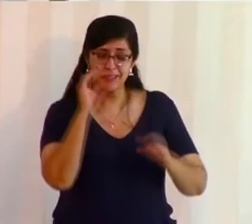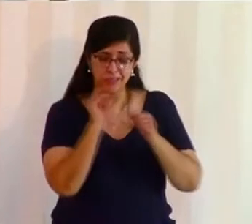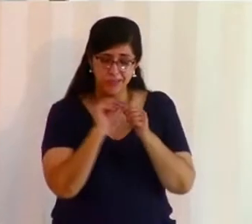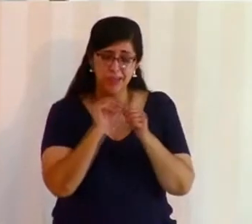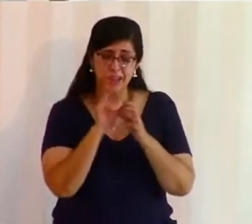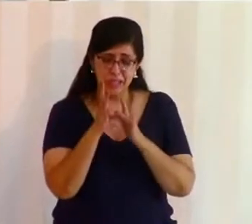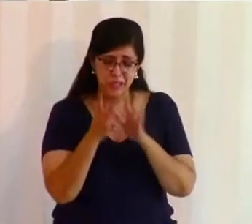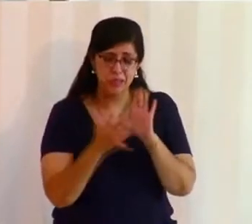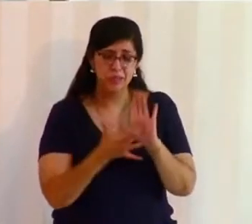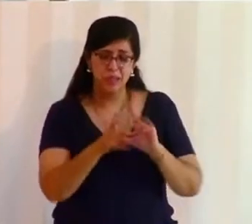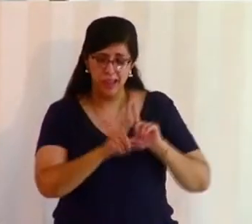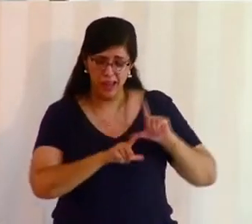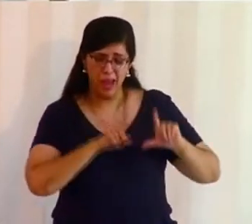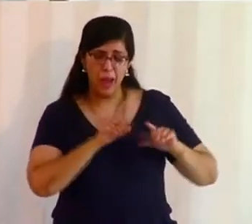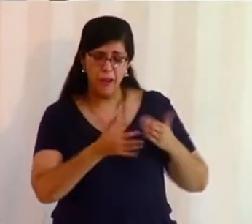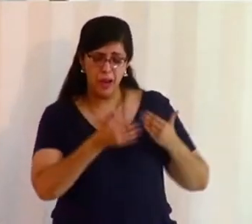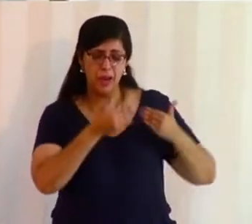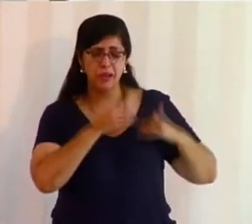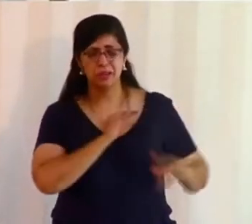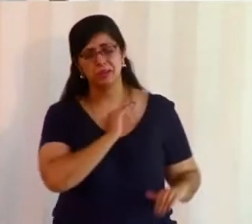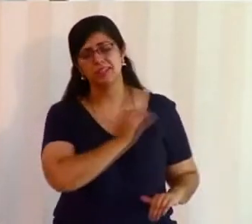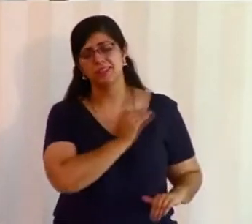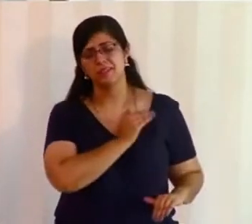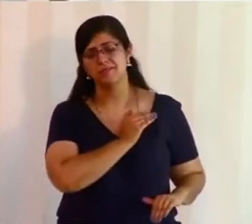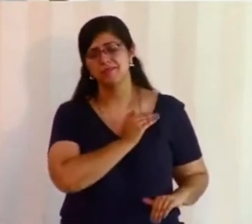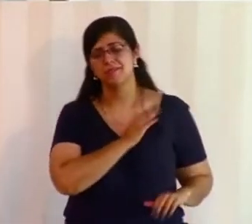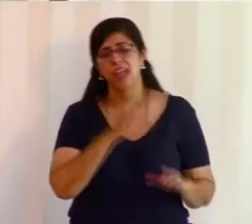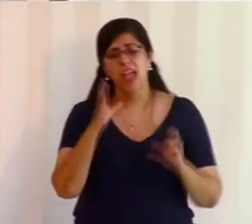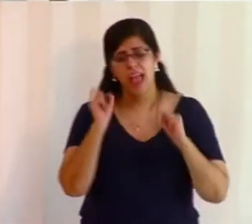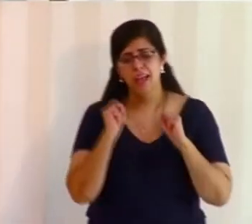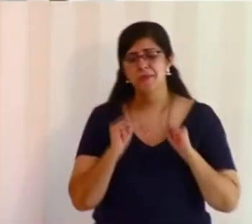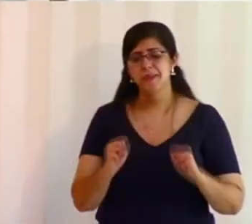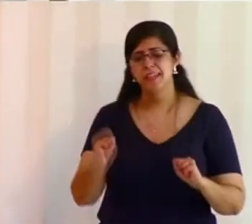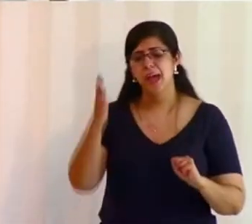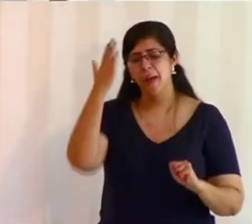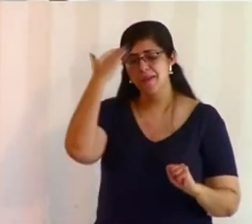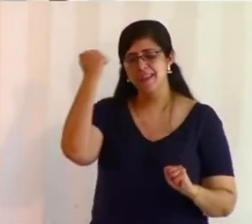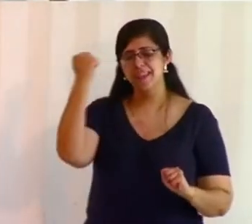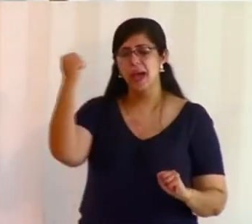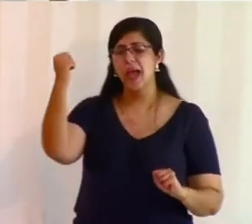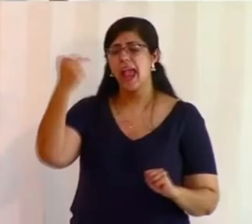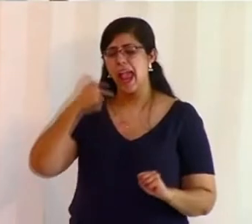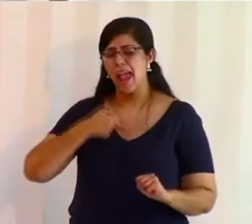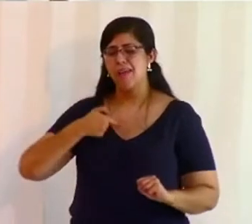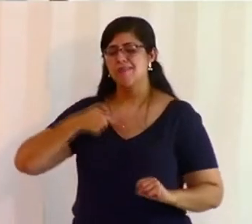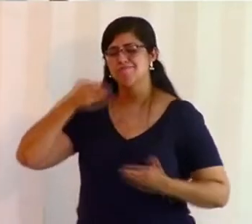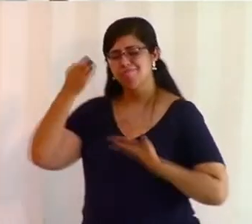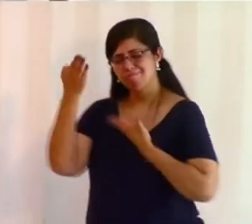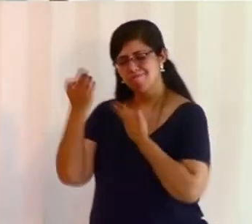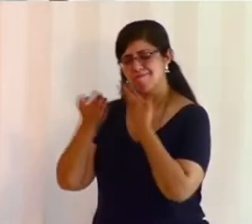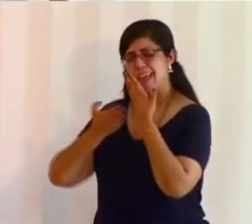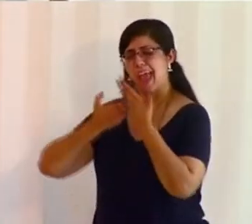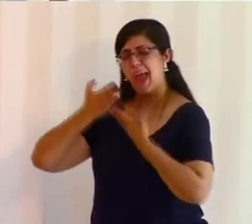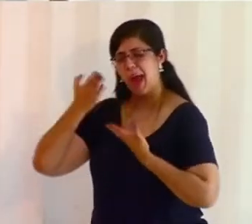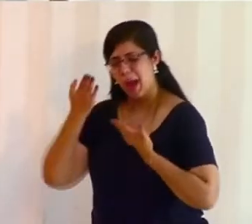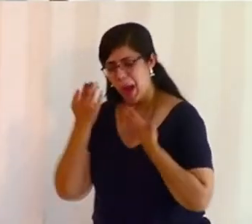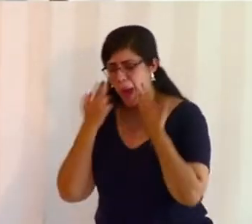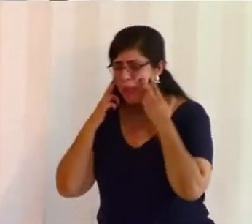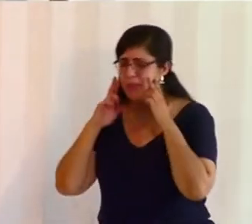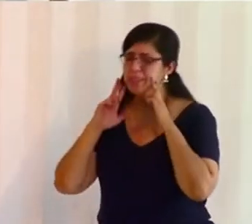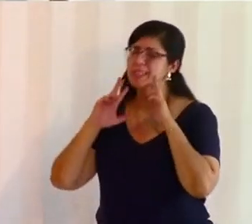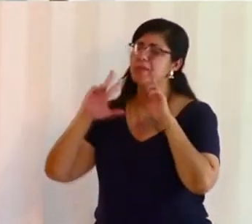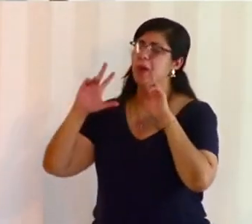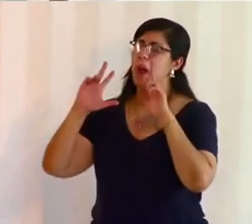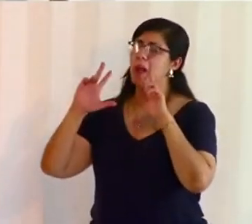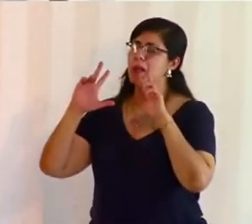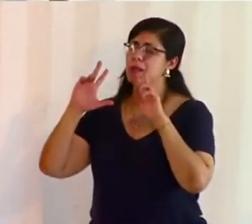de Jesus. Portanto, ó Deus, que tenhamos essa consciência: eu sou servo, eu sou um instrumento, uma testemunha de Jesus,